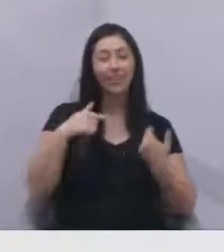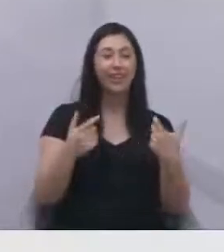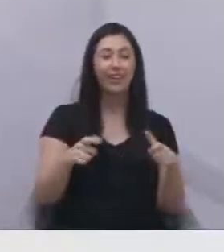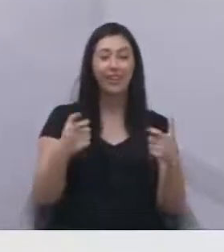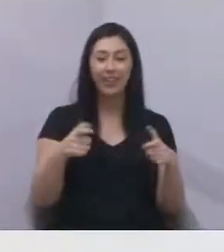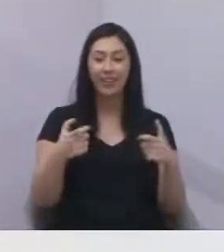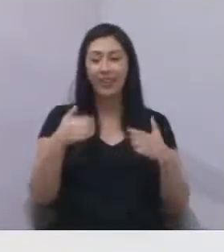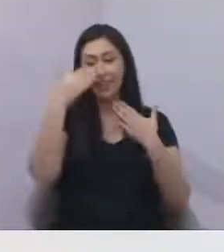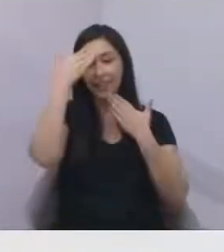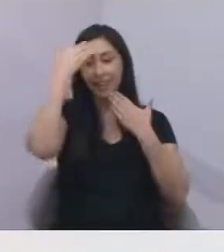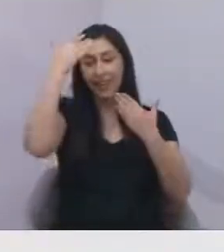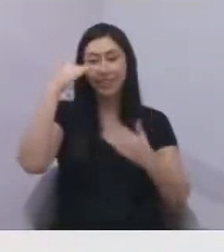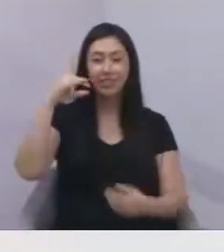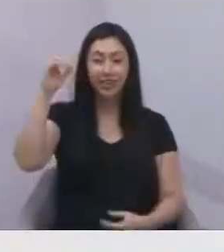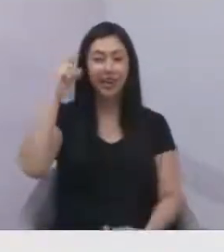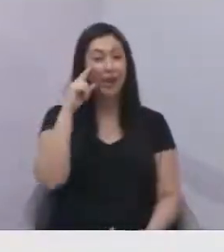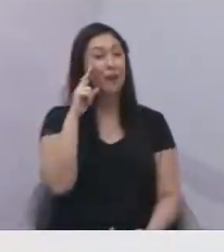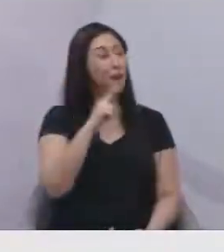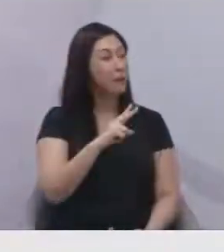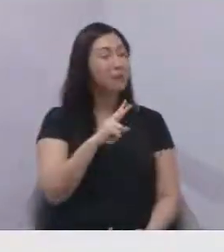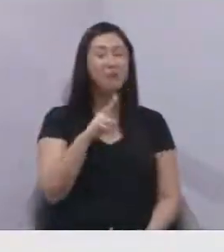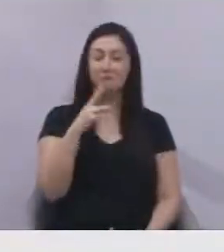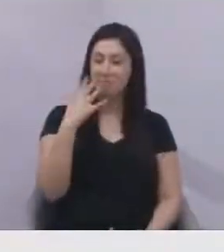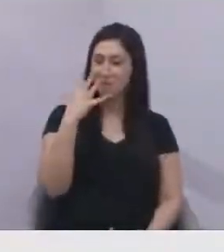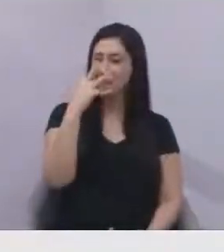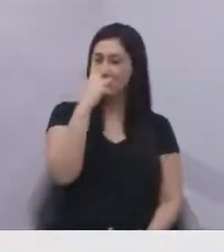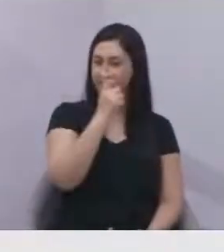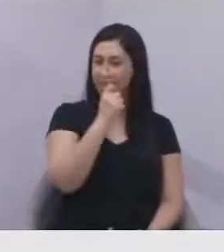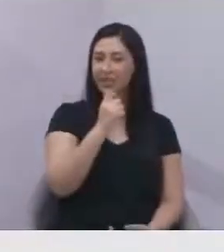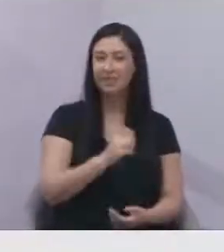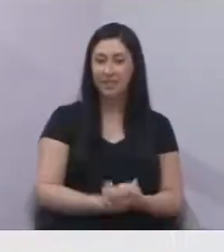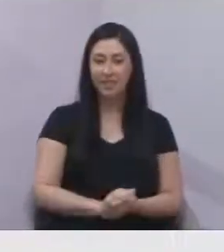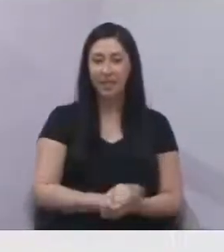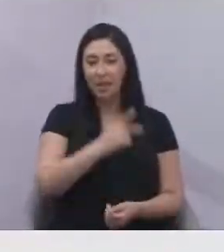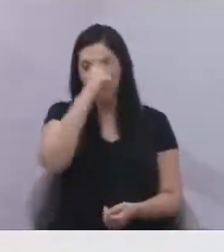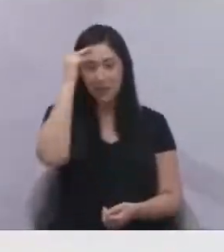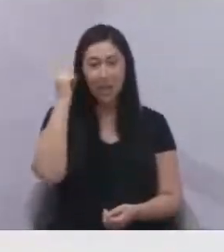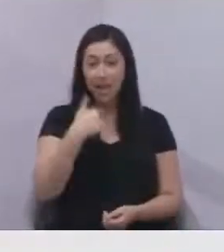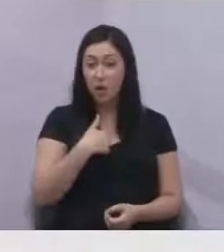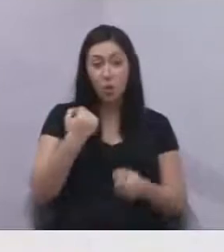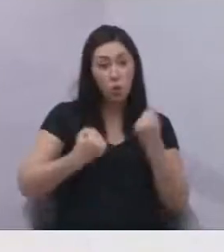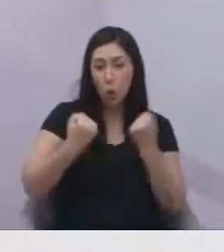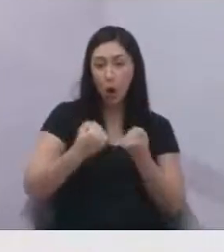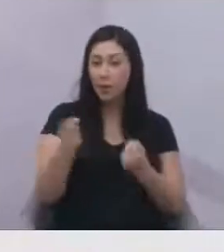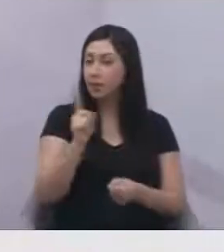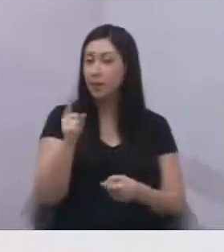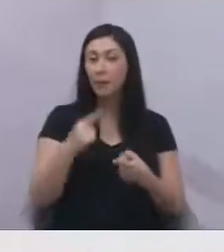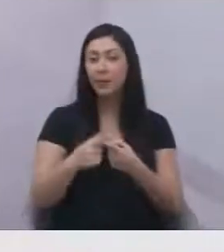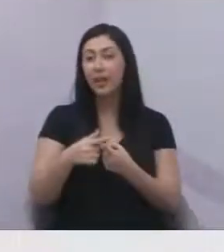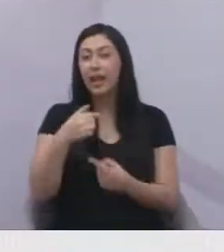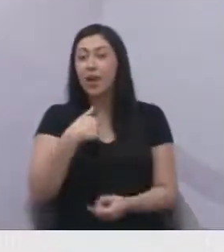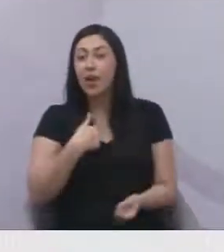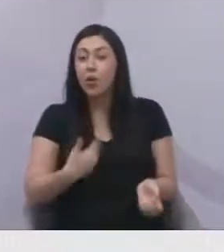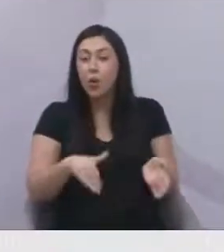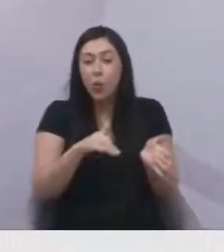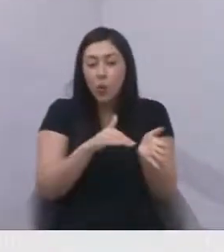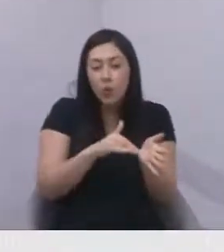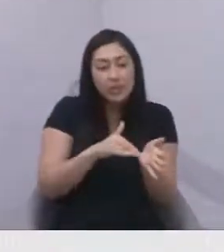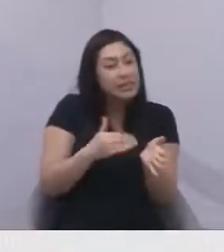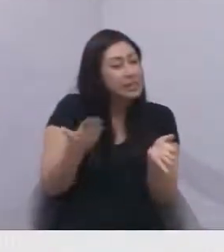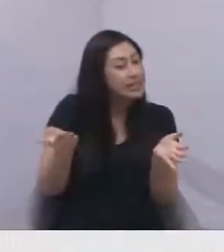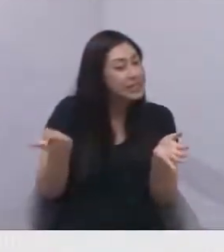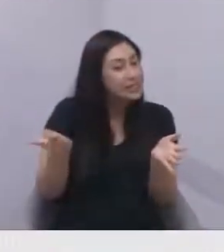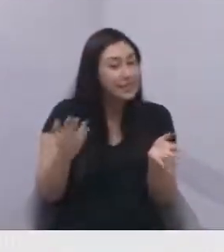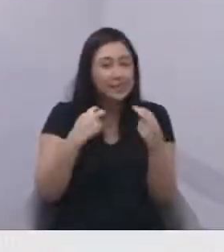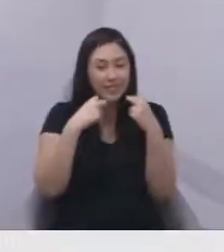aqui. Graças a Deus. Olha que beleza isso daqui. Só não estou correndo porque se ficar no último lugar, aí eu ia ganhar duas bananas. Por